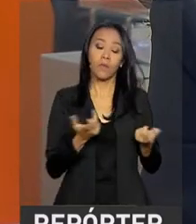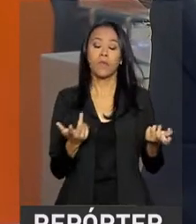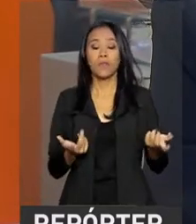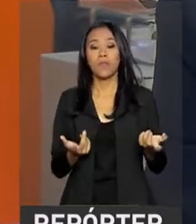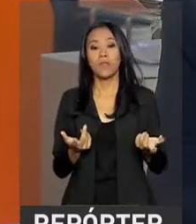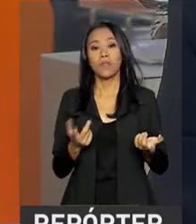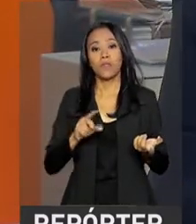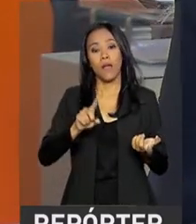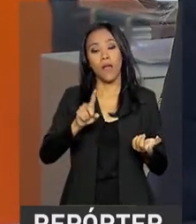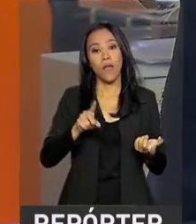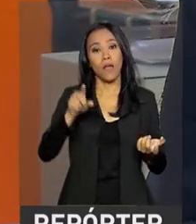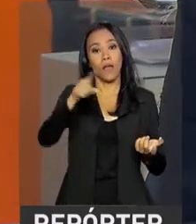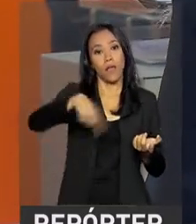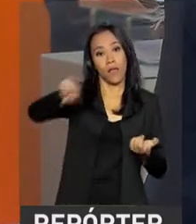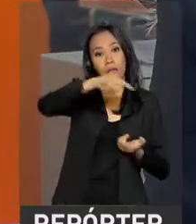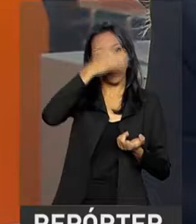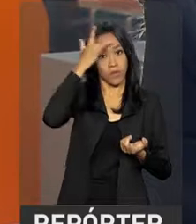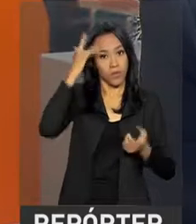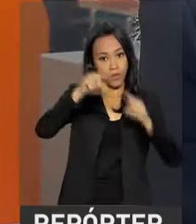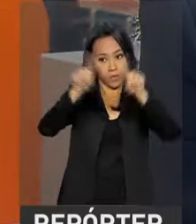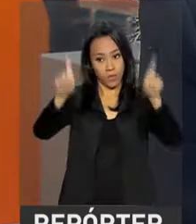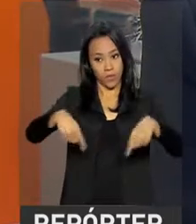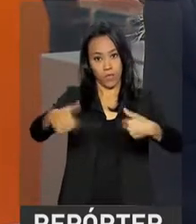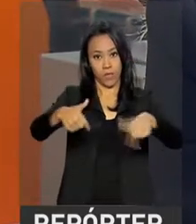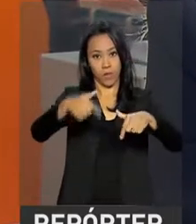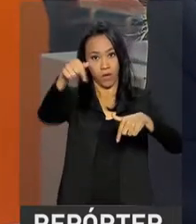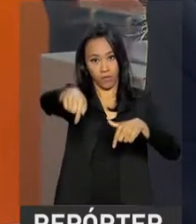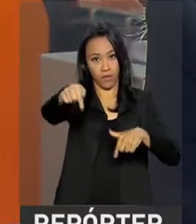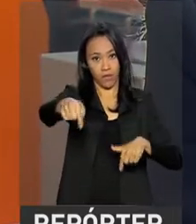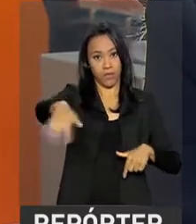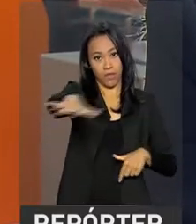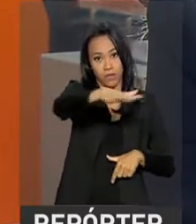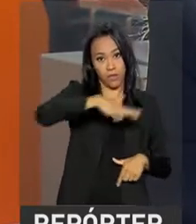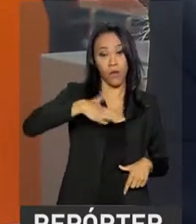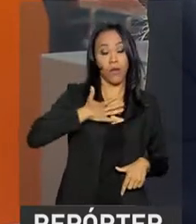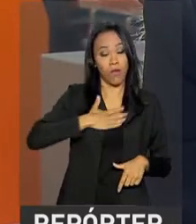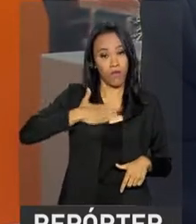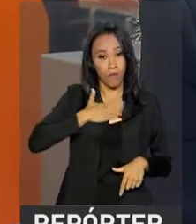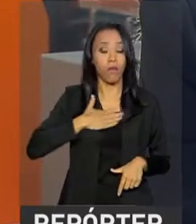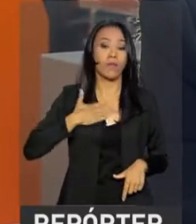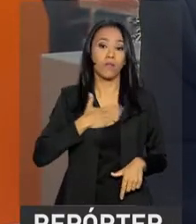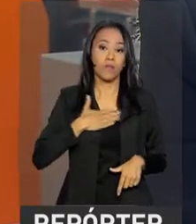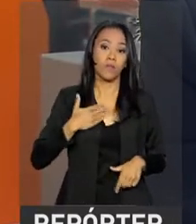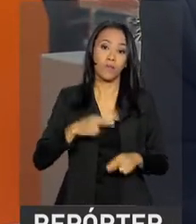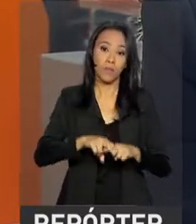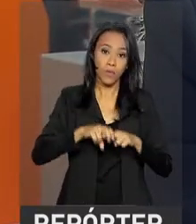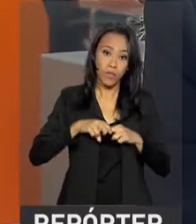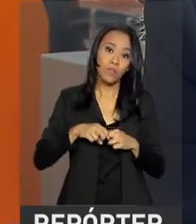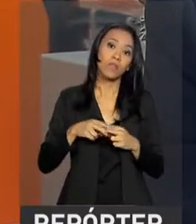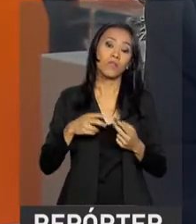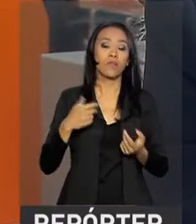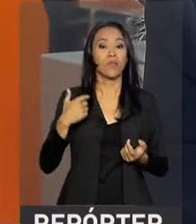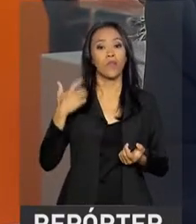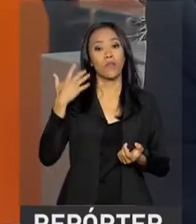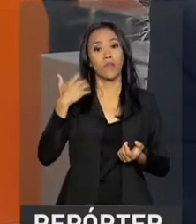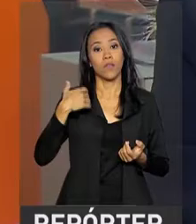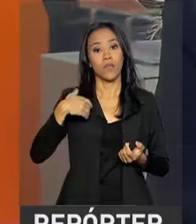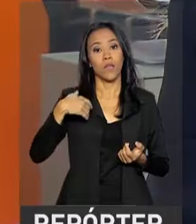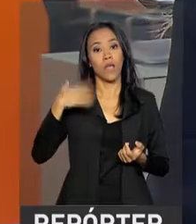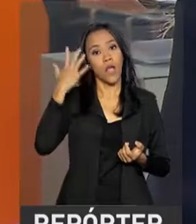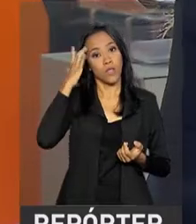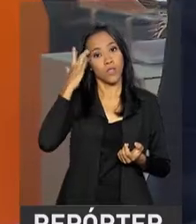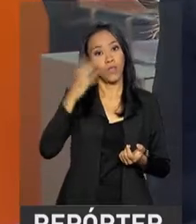os funcionários daqui os nossos colaboradores colaboradores gostam tanto com isso a gente optou pelo vale